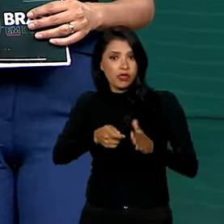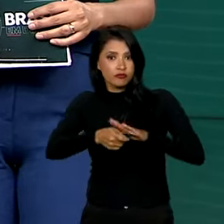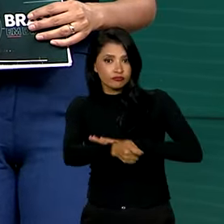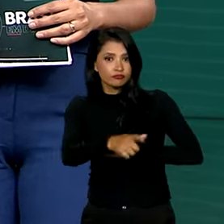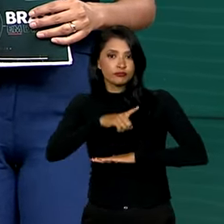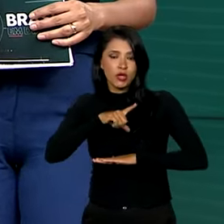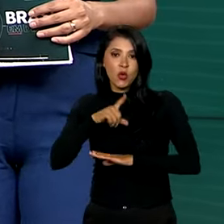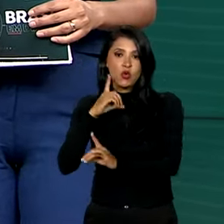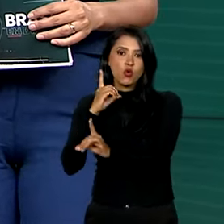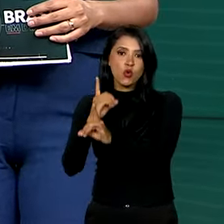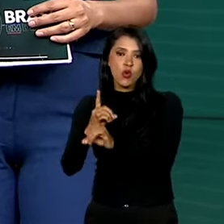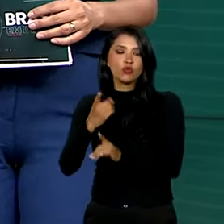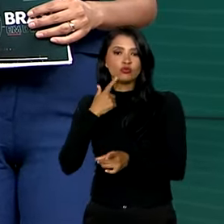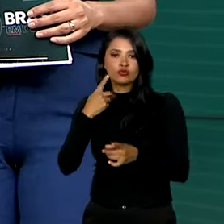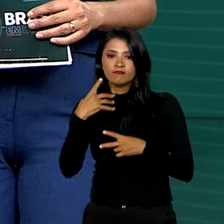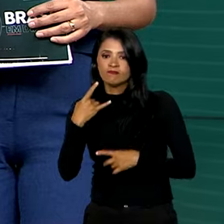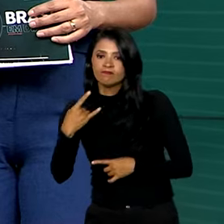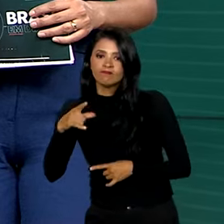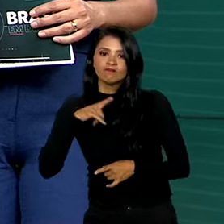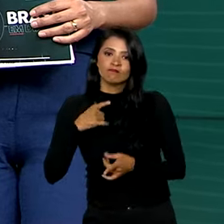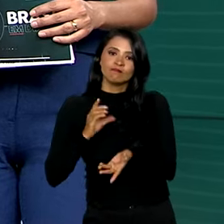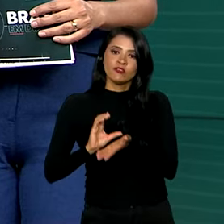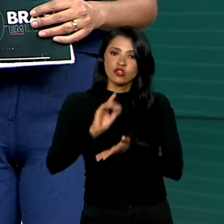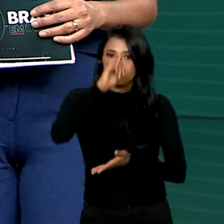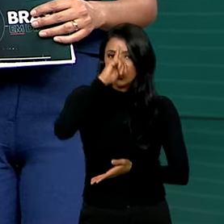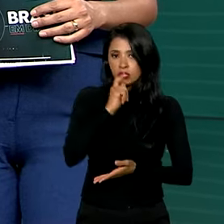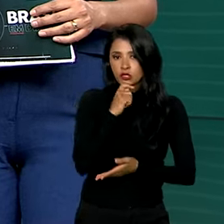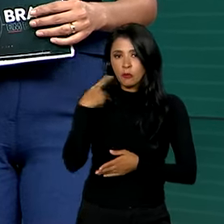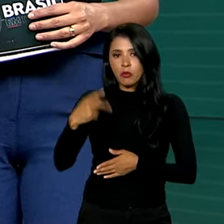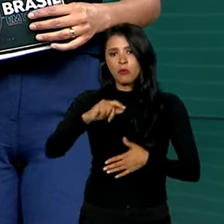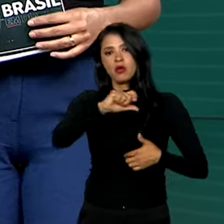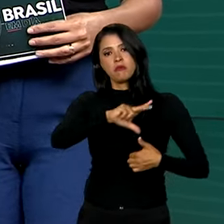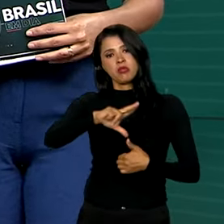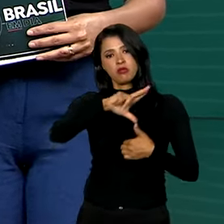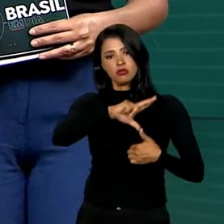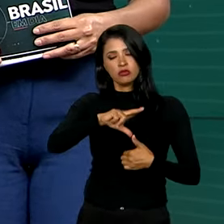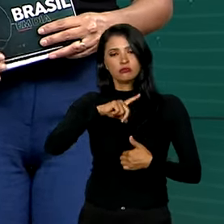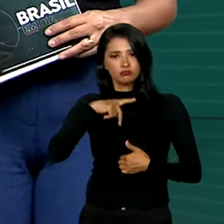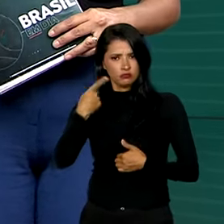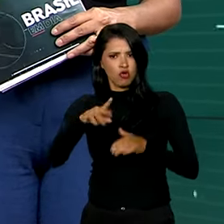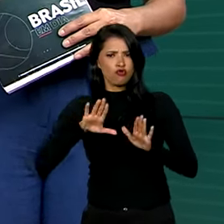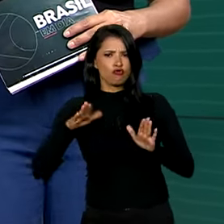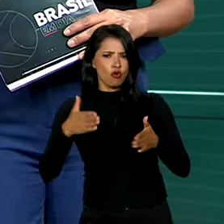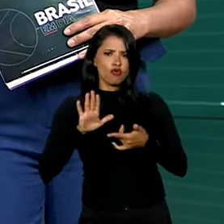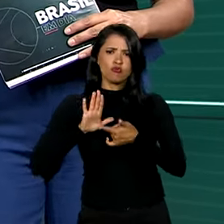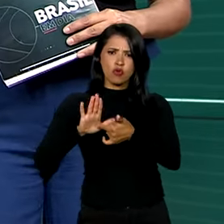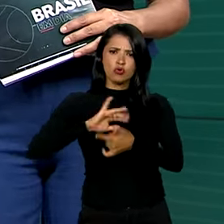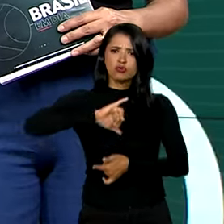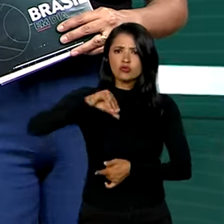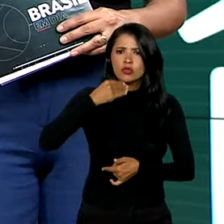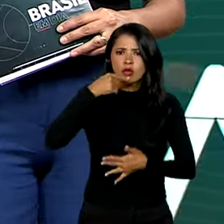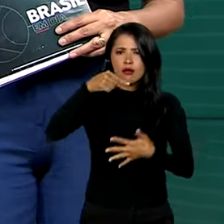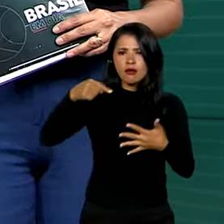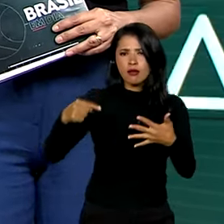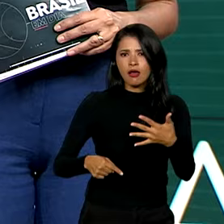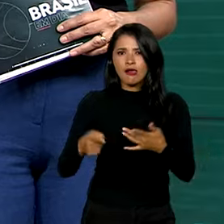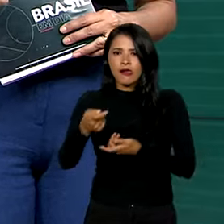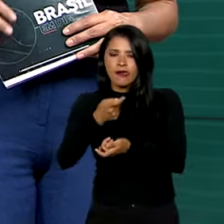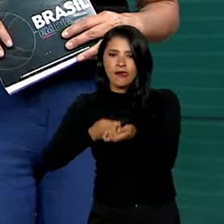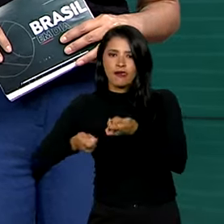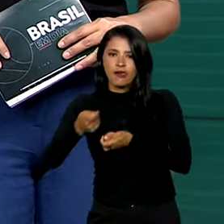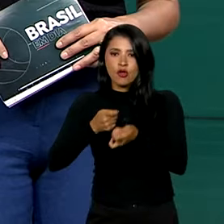maior evento de atração de investimentos estrangeiros da América Latina. O fórum destaca as oportunidades de negócio